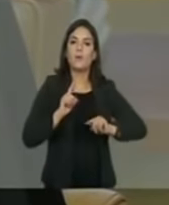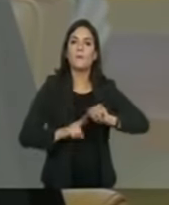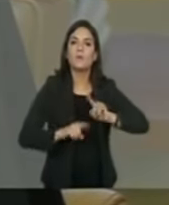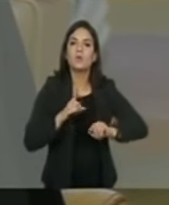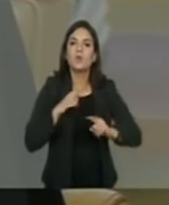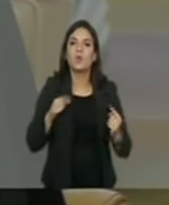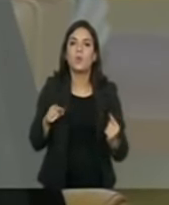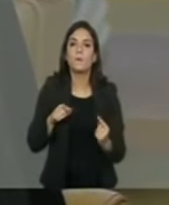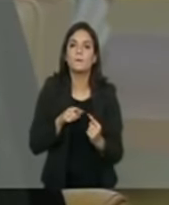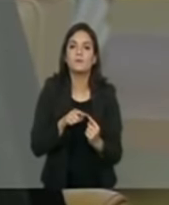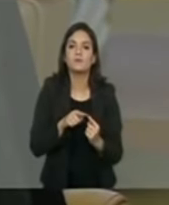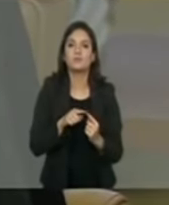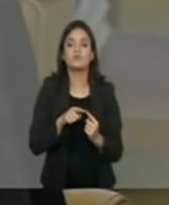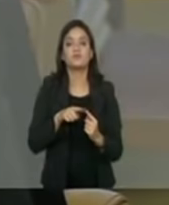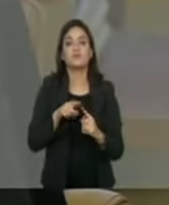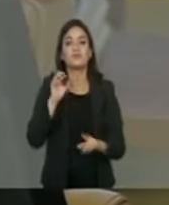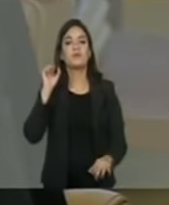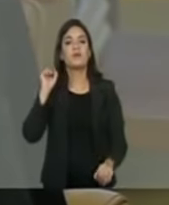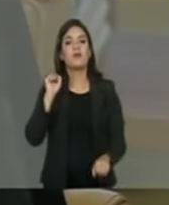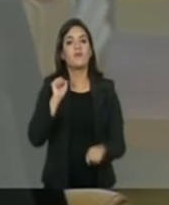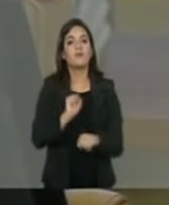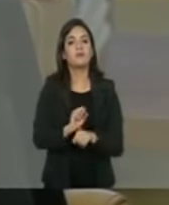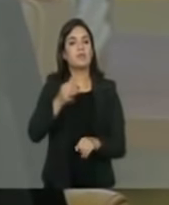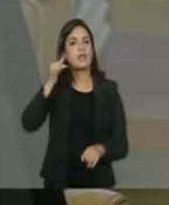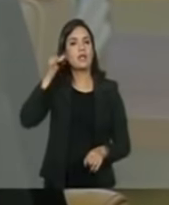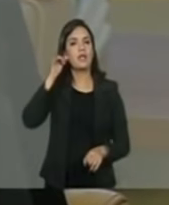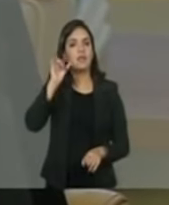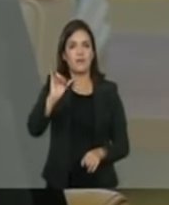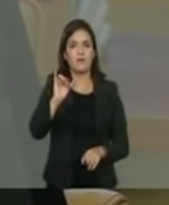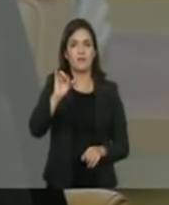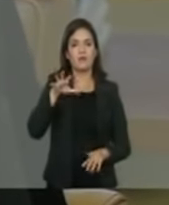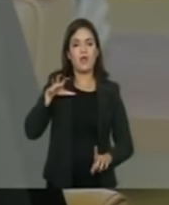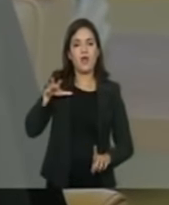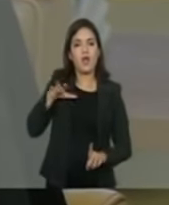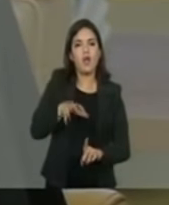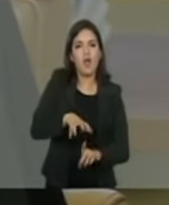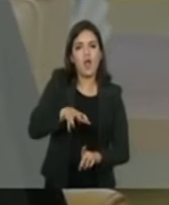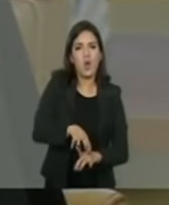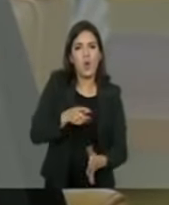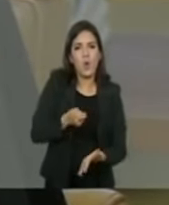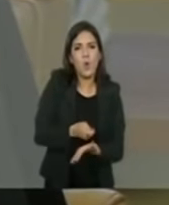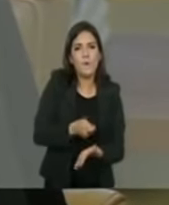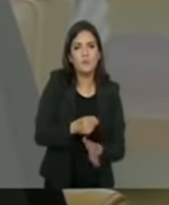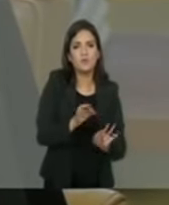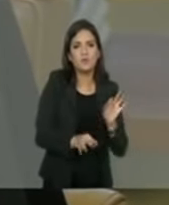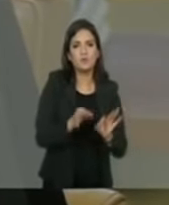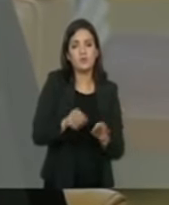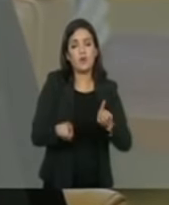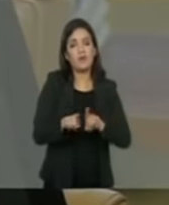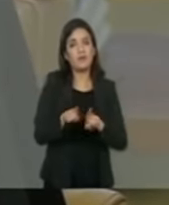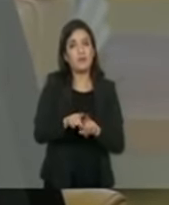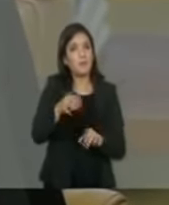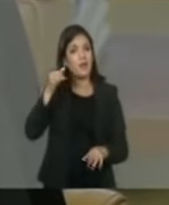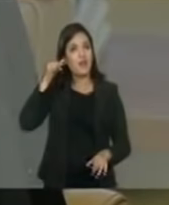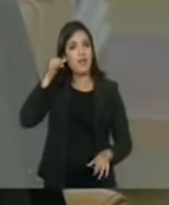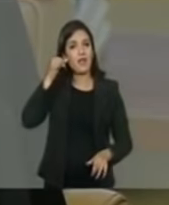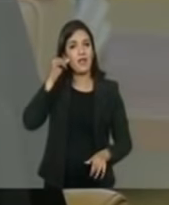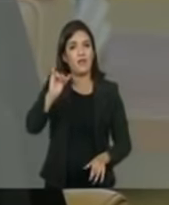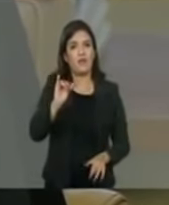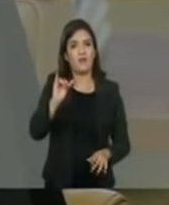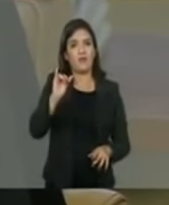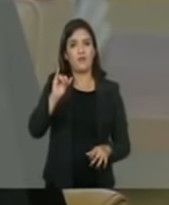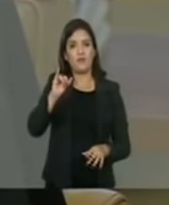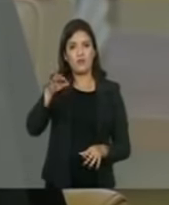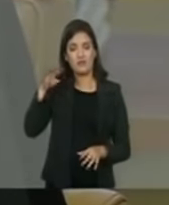inibir a opressão judicial ea neutralizar o abuso de poder eventualmente perpetradas